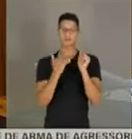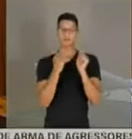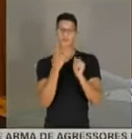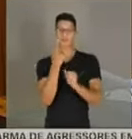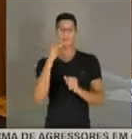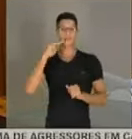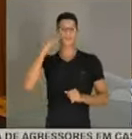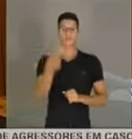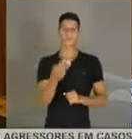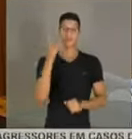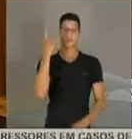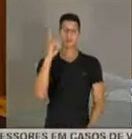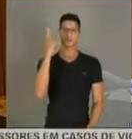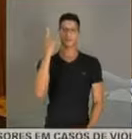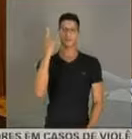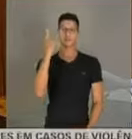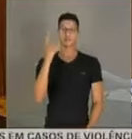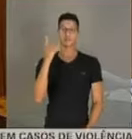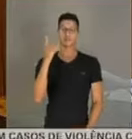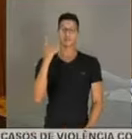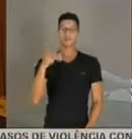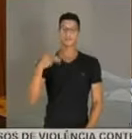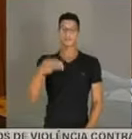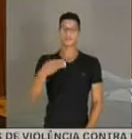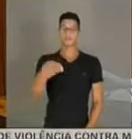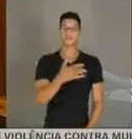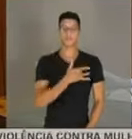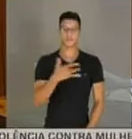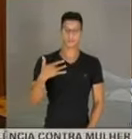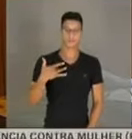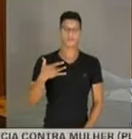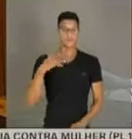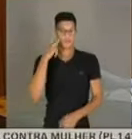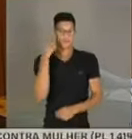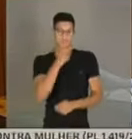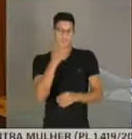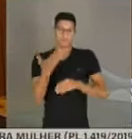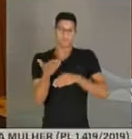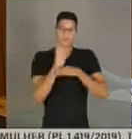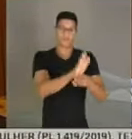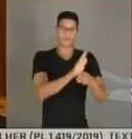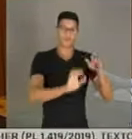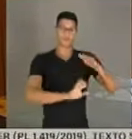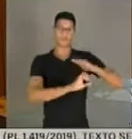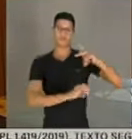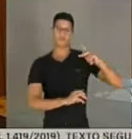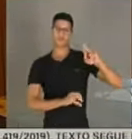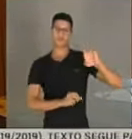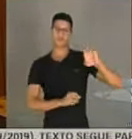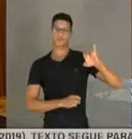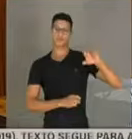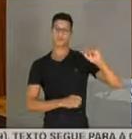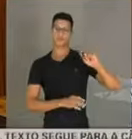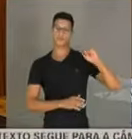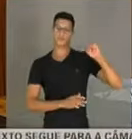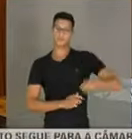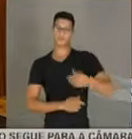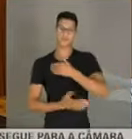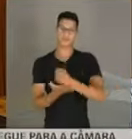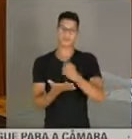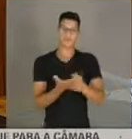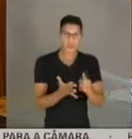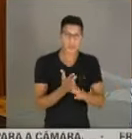mais US$ 1 milhão do Ministério da Saúde para beneficiar a Precisa, que ia pagar seguro e frete desse